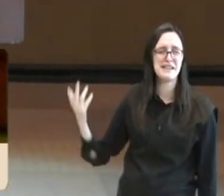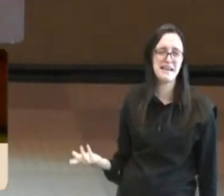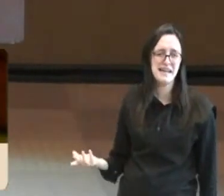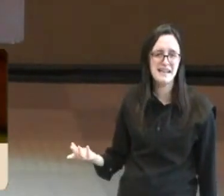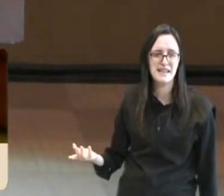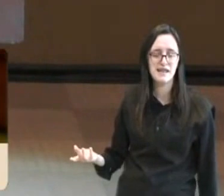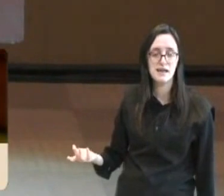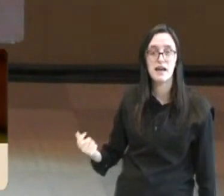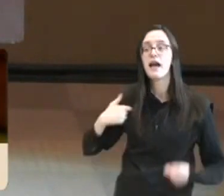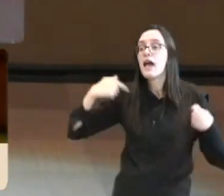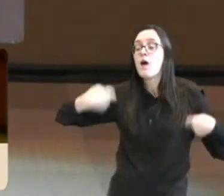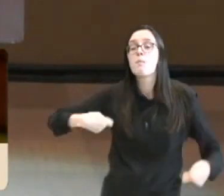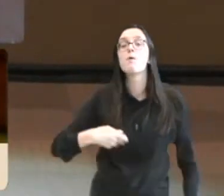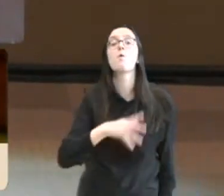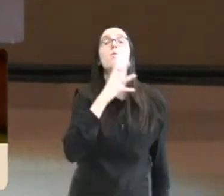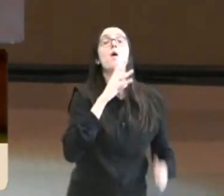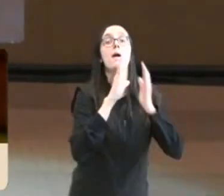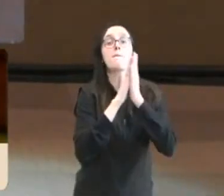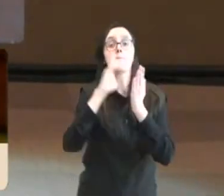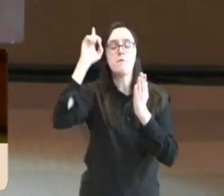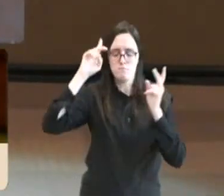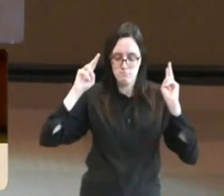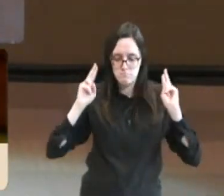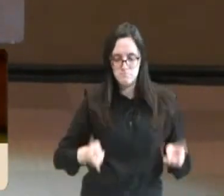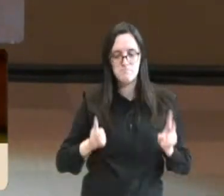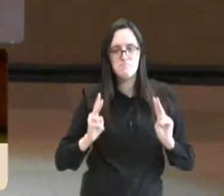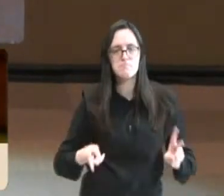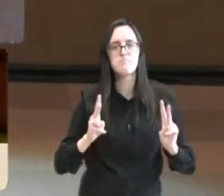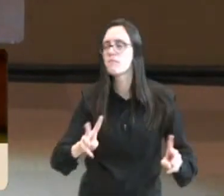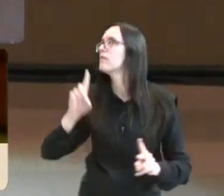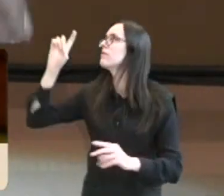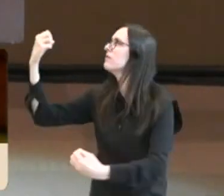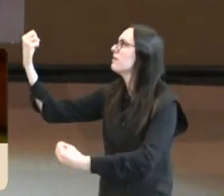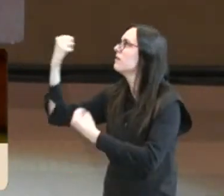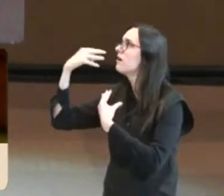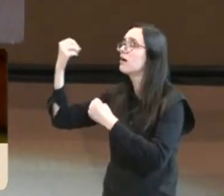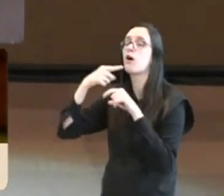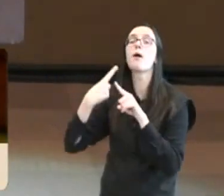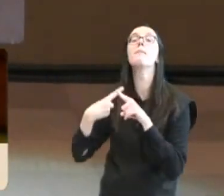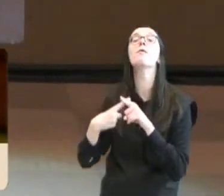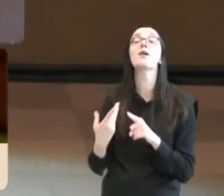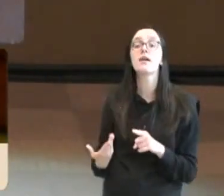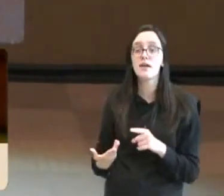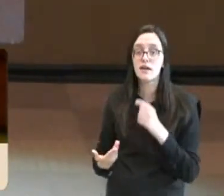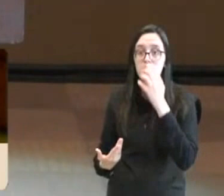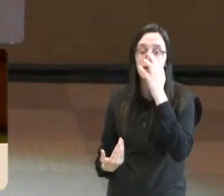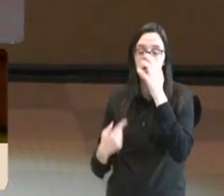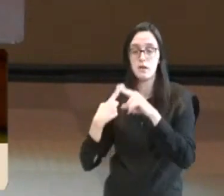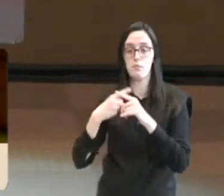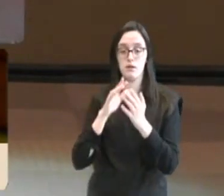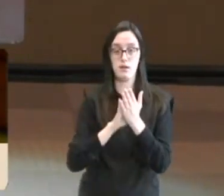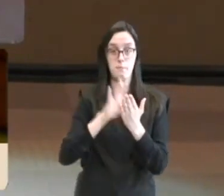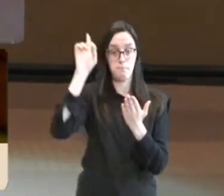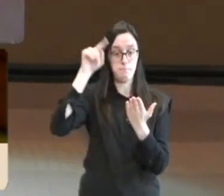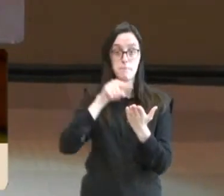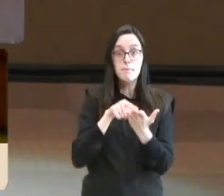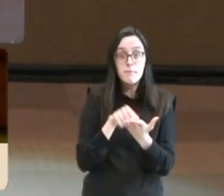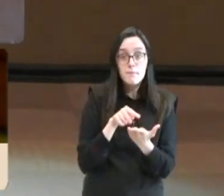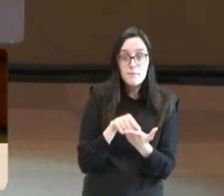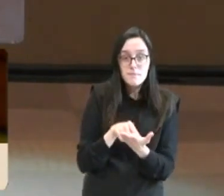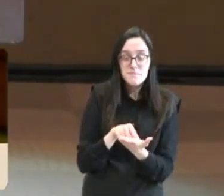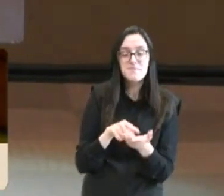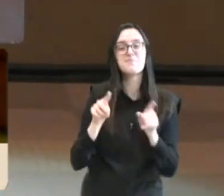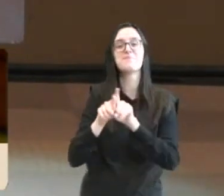conhecer, irmãos, a palavra e perseverar nos seus ensinamentos, irmãos, porque pela palavra